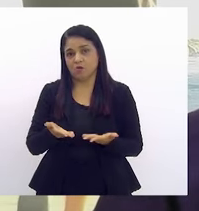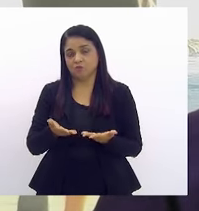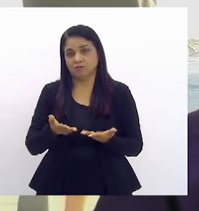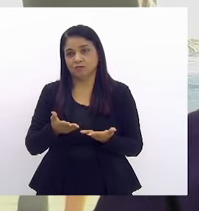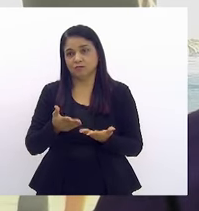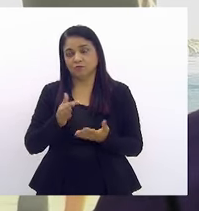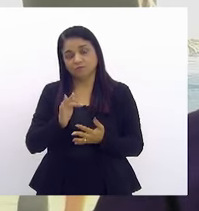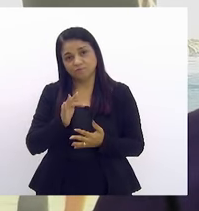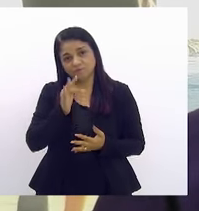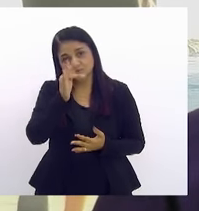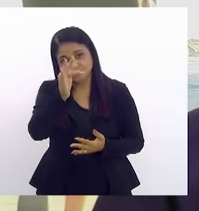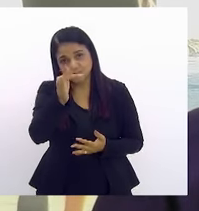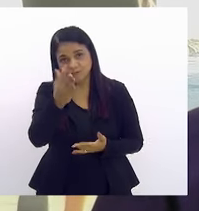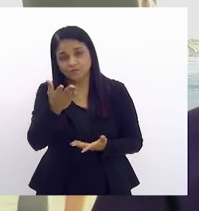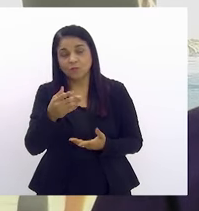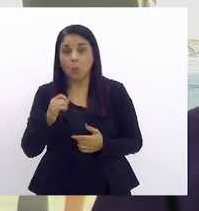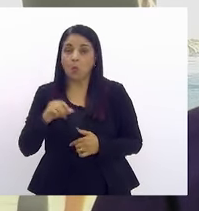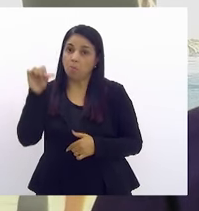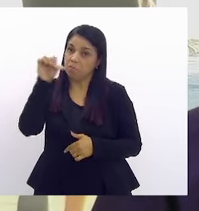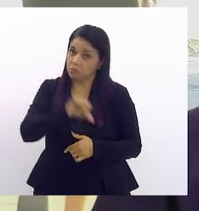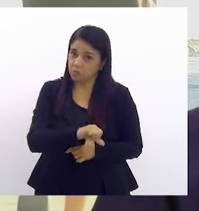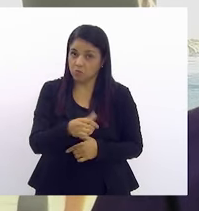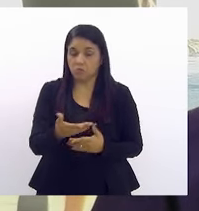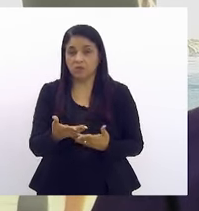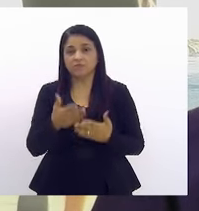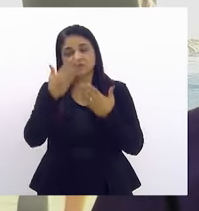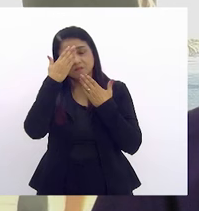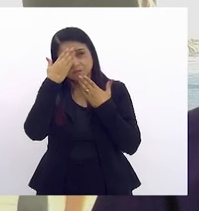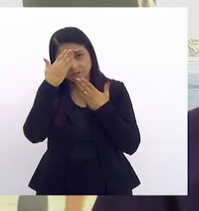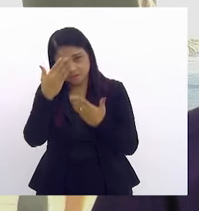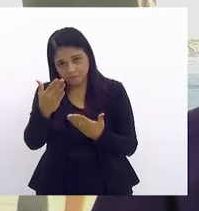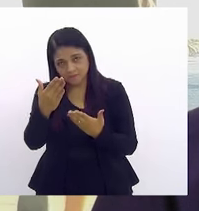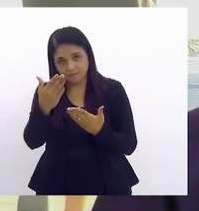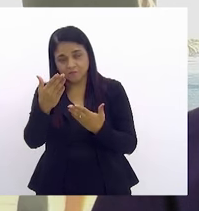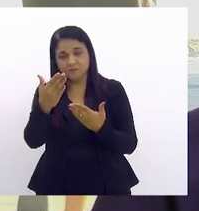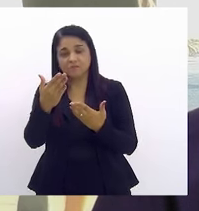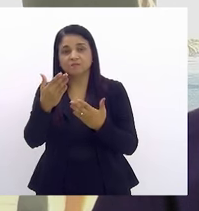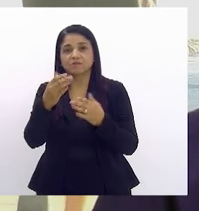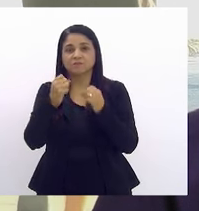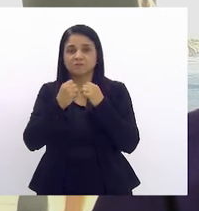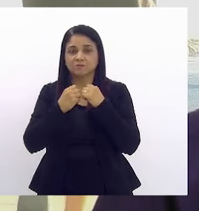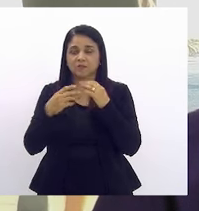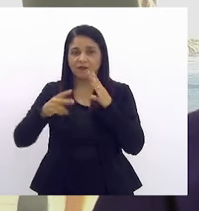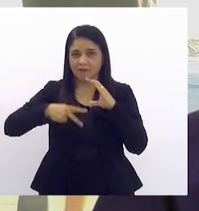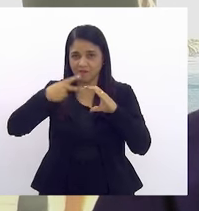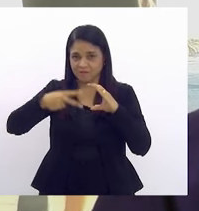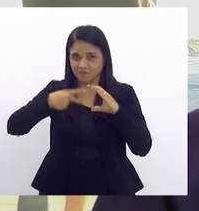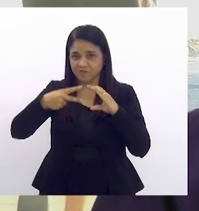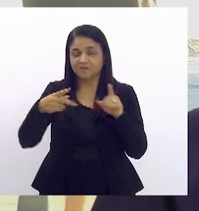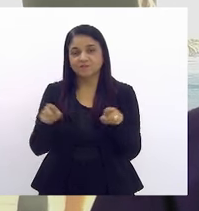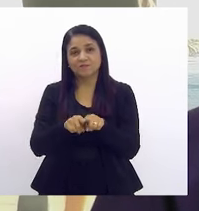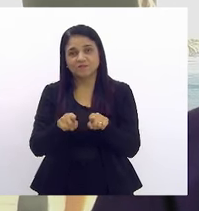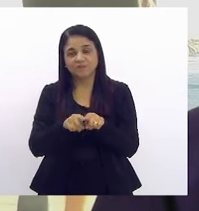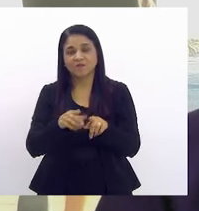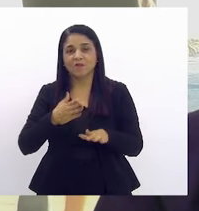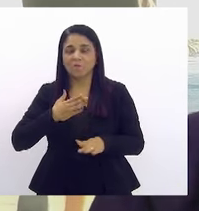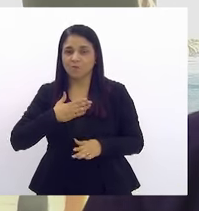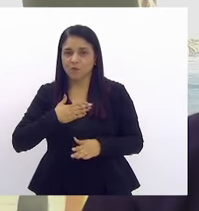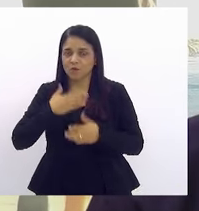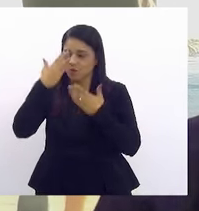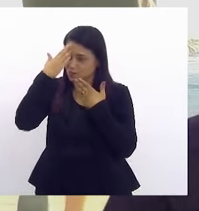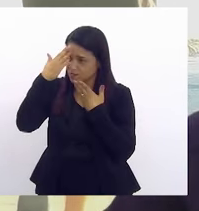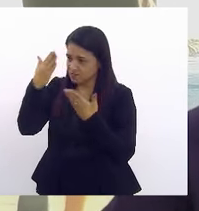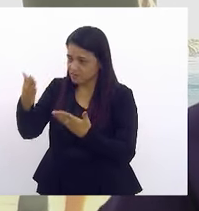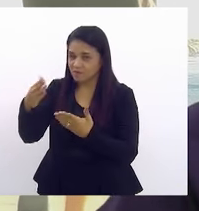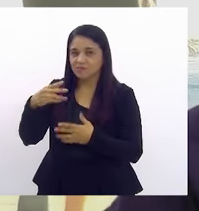lagunar pior. Mas de modo que agradeço muito a essa Câmara de Vereadores, agradeço muito meu dublê de